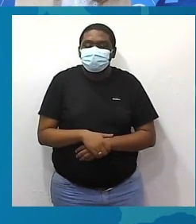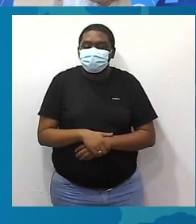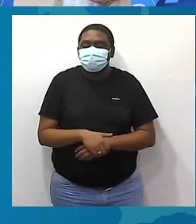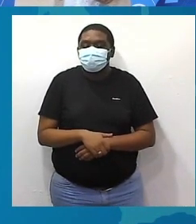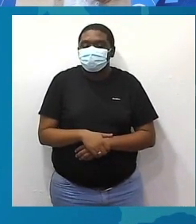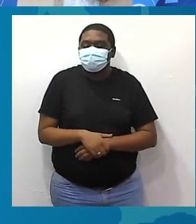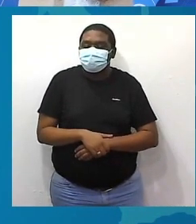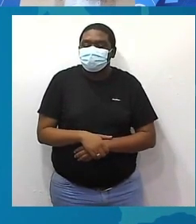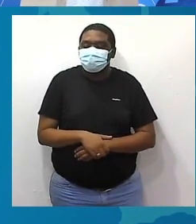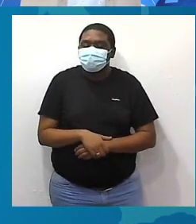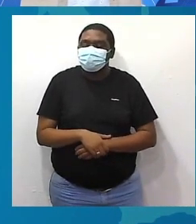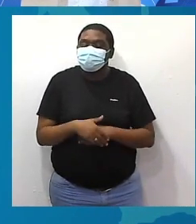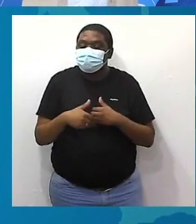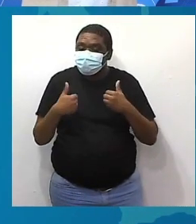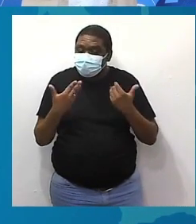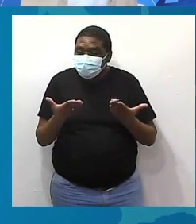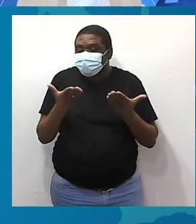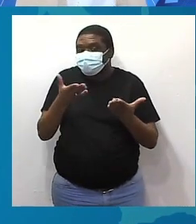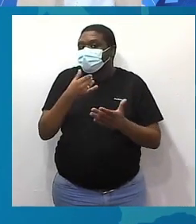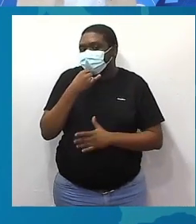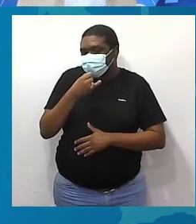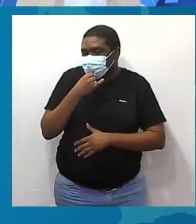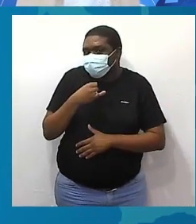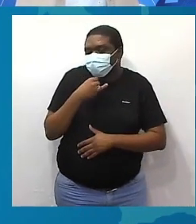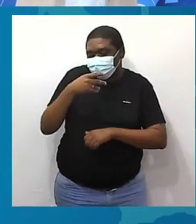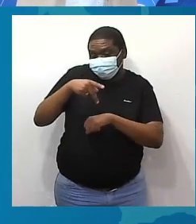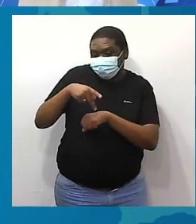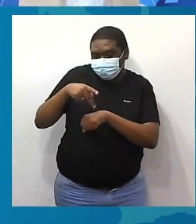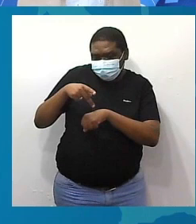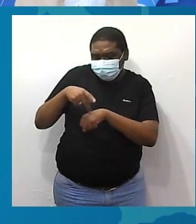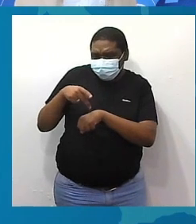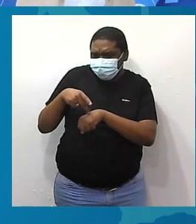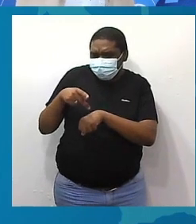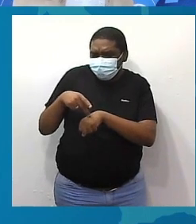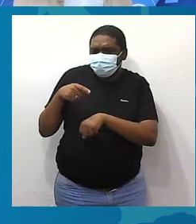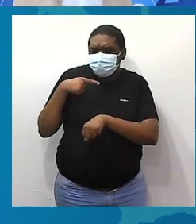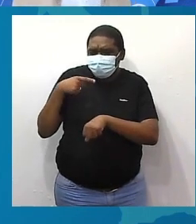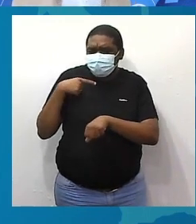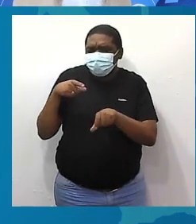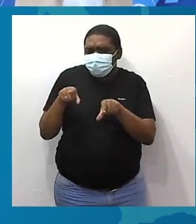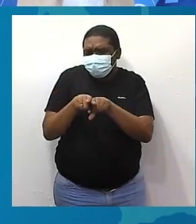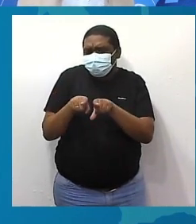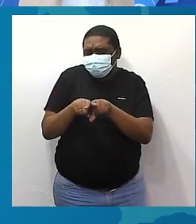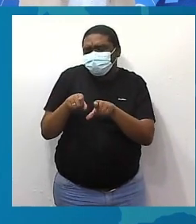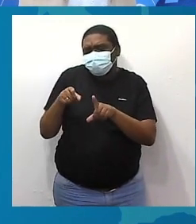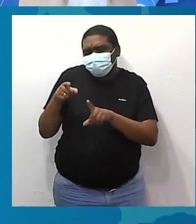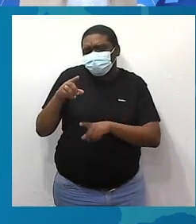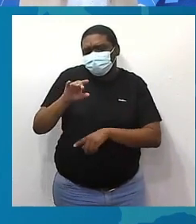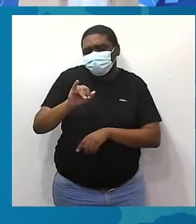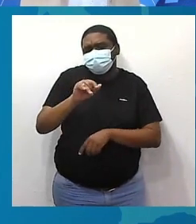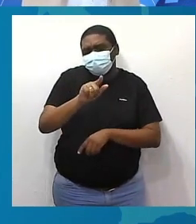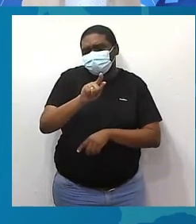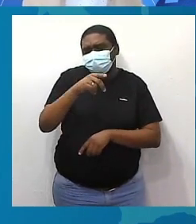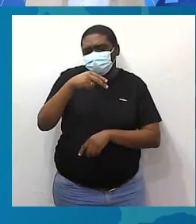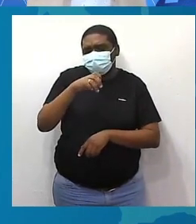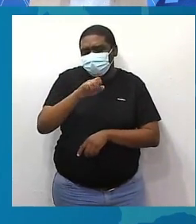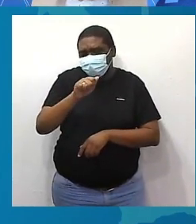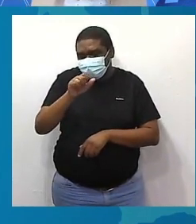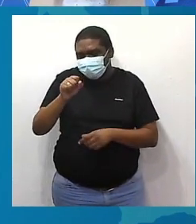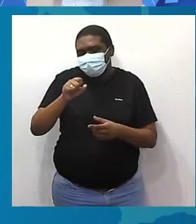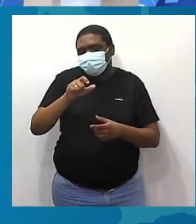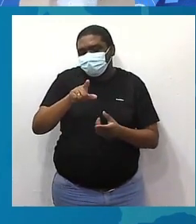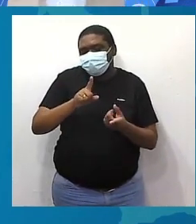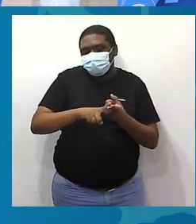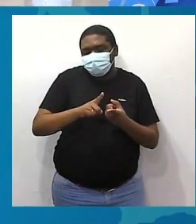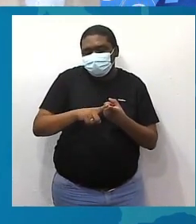lava. Bom, exemplos aí das rochas que são magmáticas, eu tenho as ígneas, ou seja, o